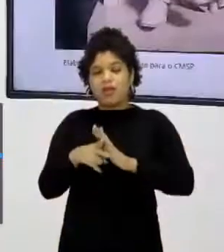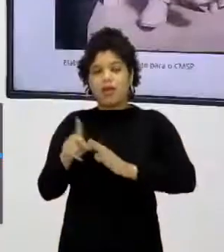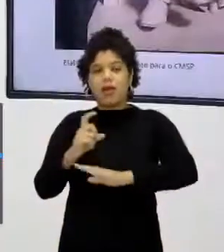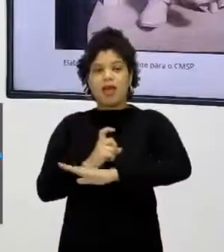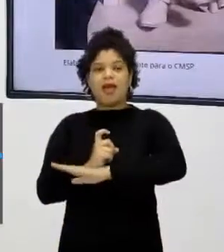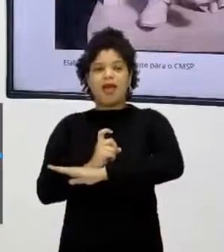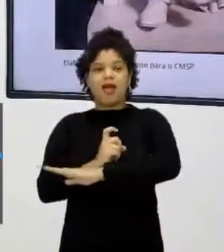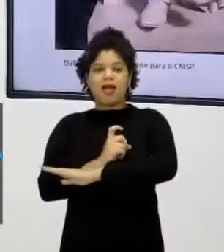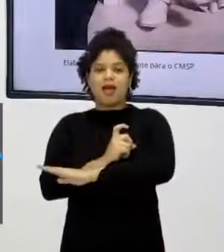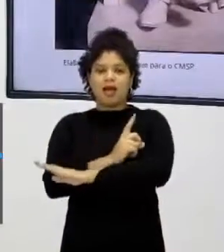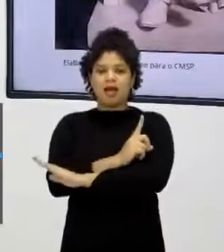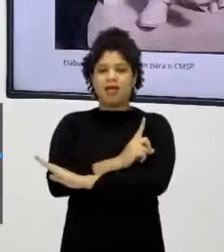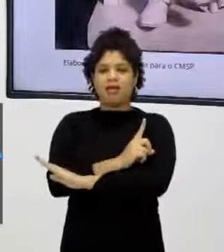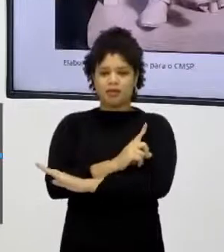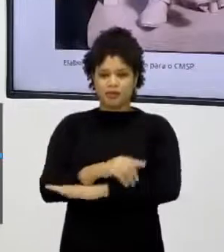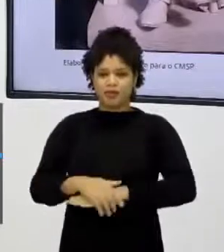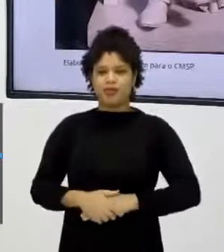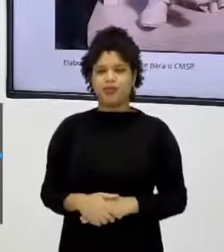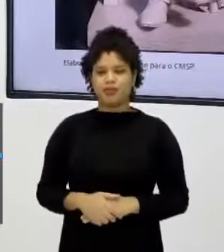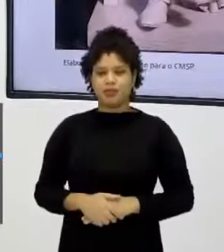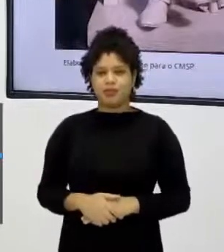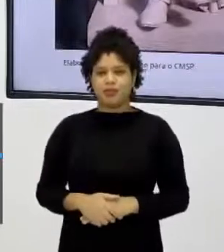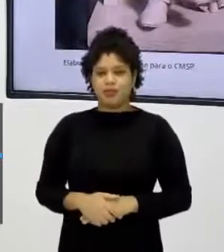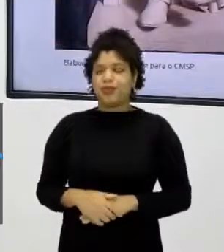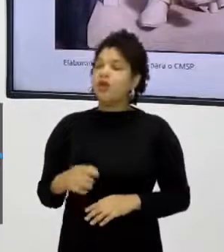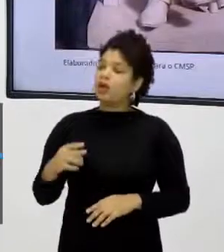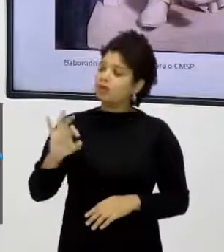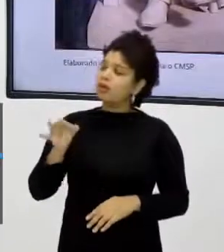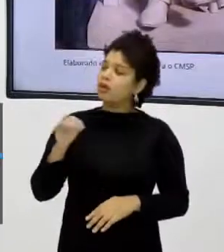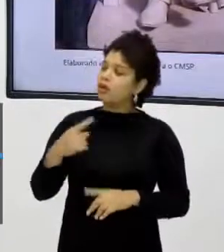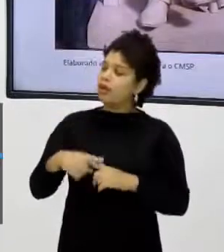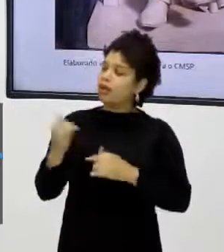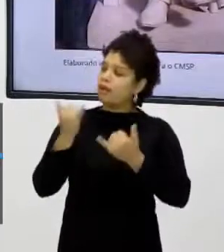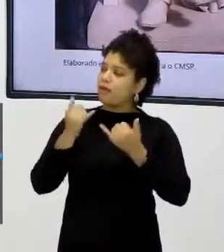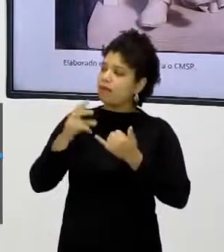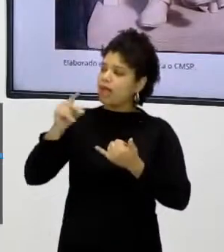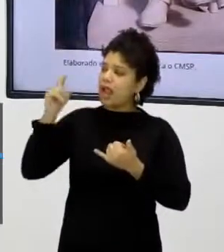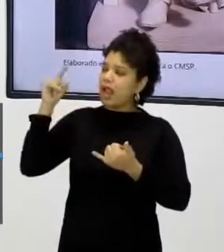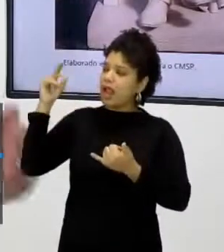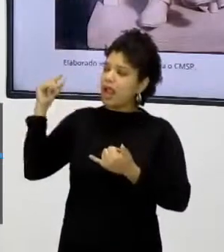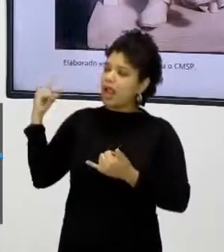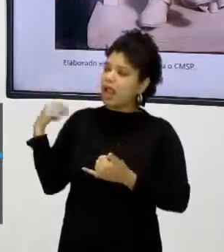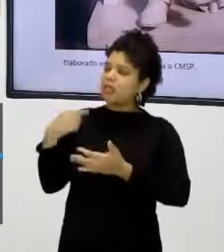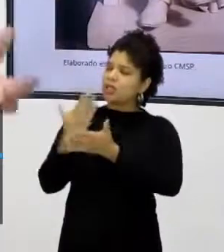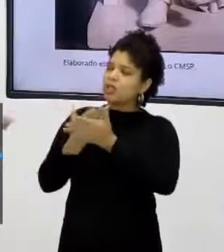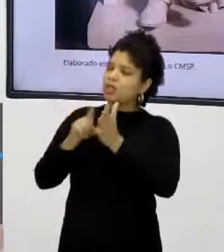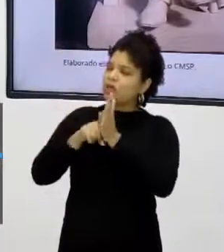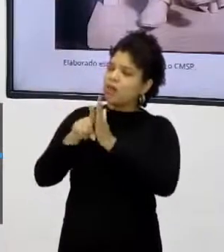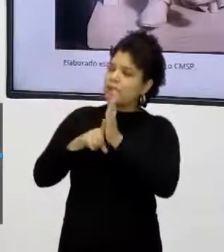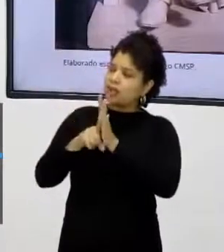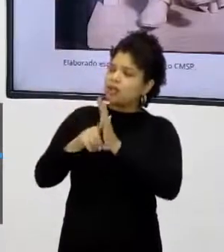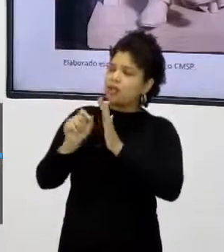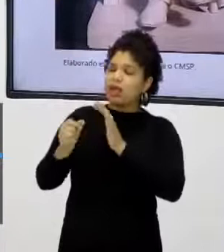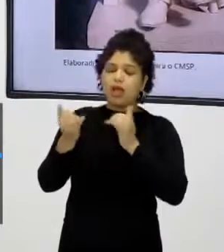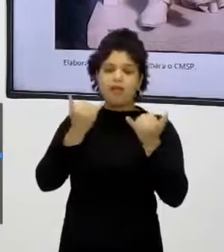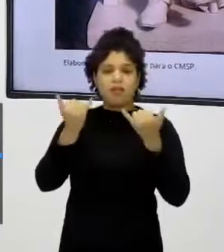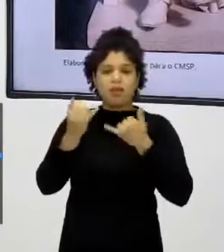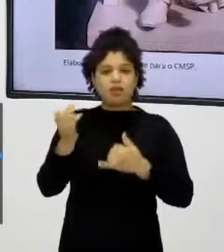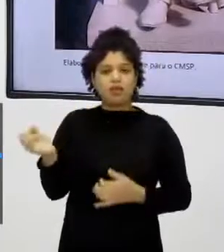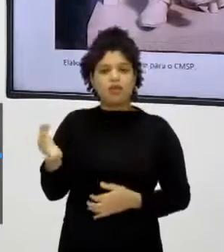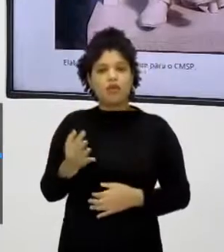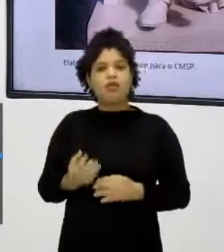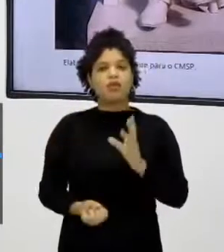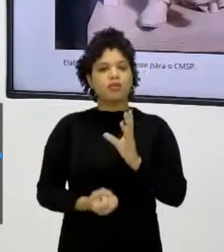que ele já tinha acumulado, né, durante os estudos, né, como é que influenciou bastante para ele produzir um novo conhecimento, né, um novo paradigma com